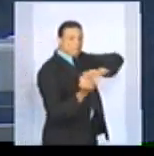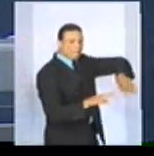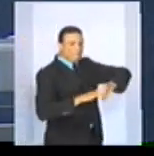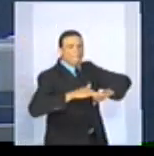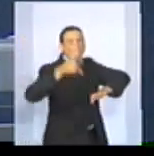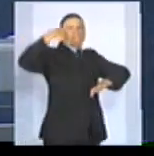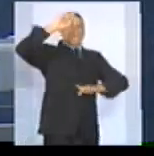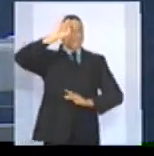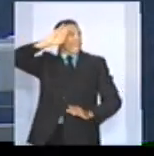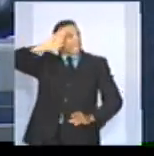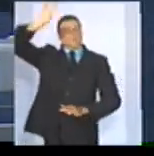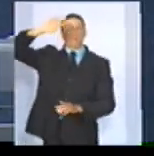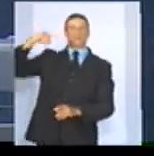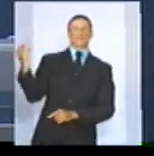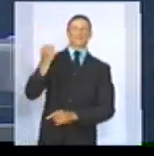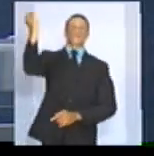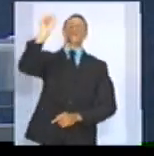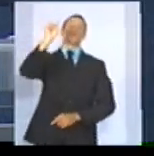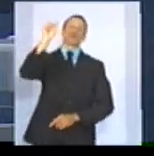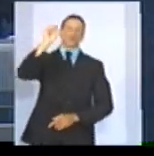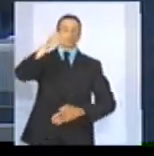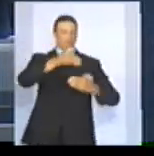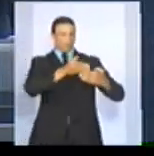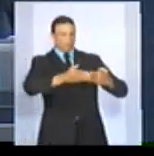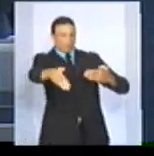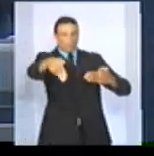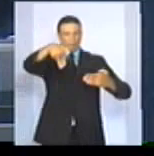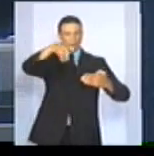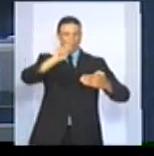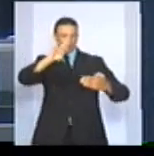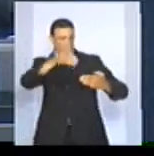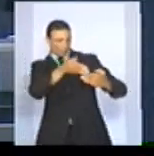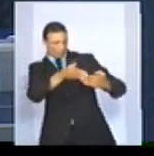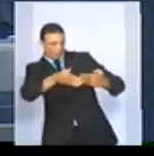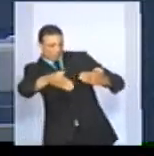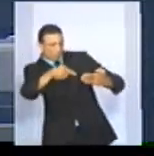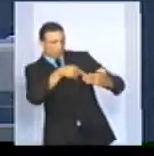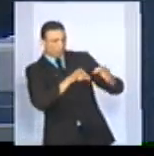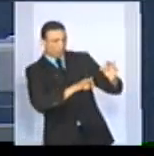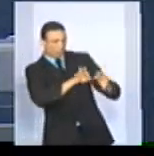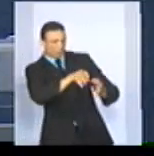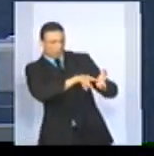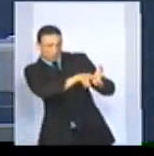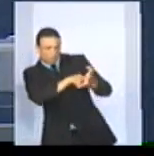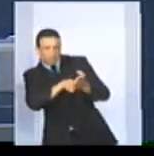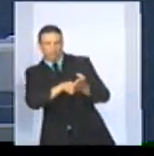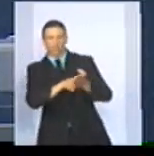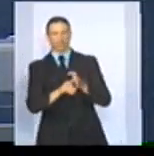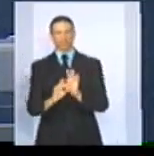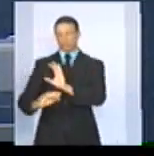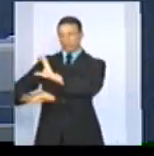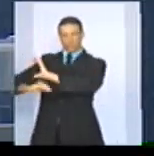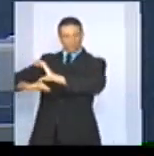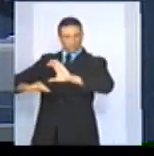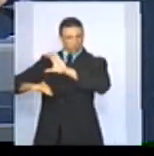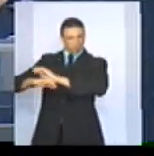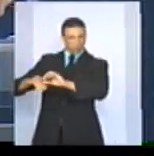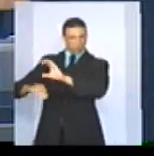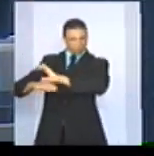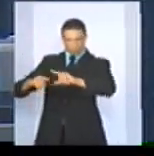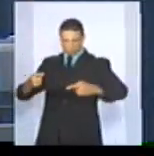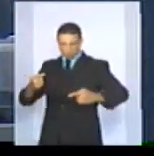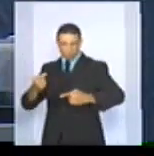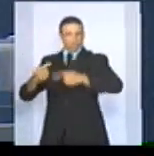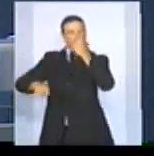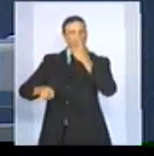profunda ele tem que ser feita que é sobre o marco regulatório das Comunicações desse país a constituição Nossa e é constitucional